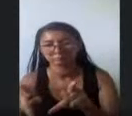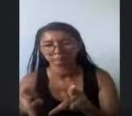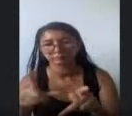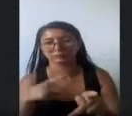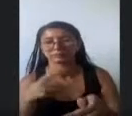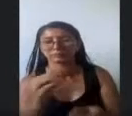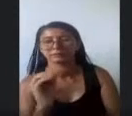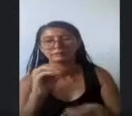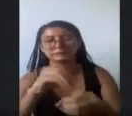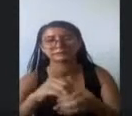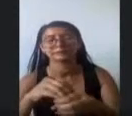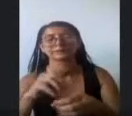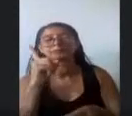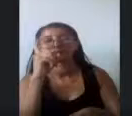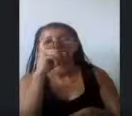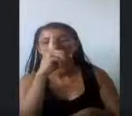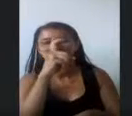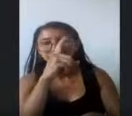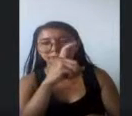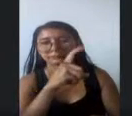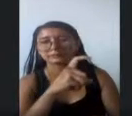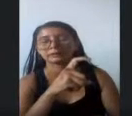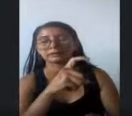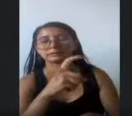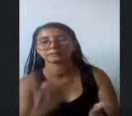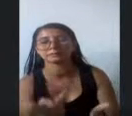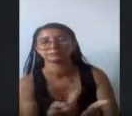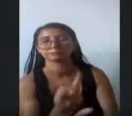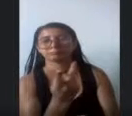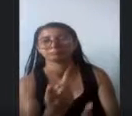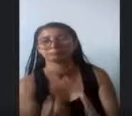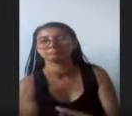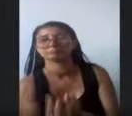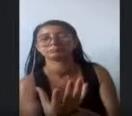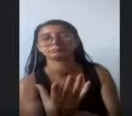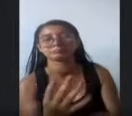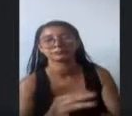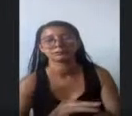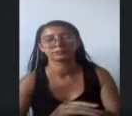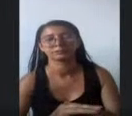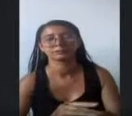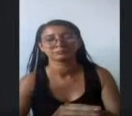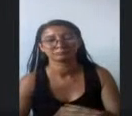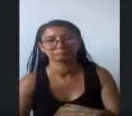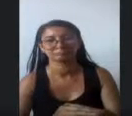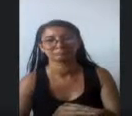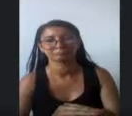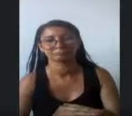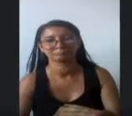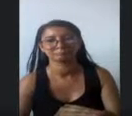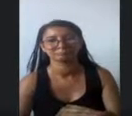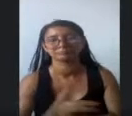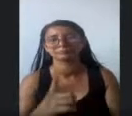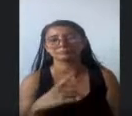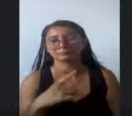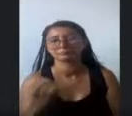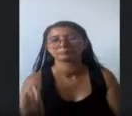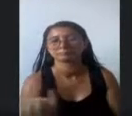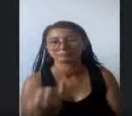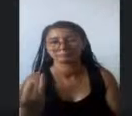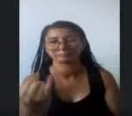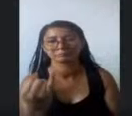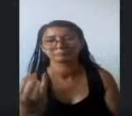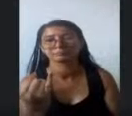complexo de riscos ou um complexo de agravos que é para além do número, né? Acho que é importante a gente deixar